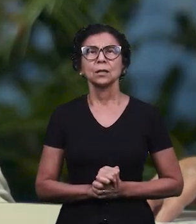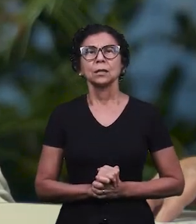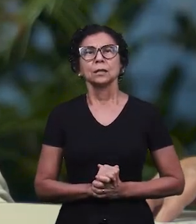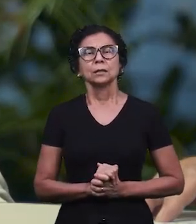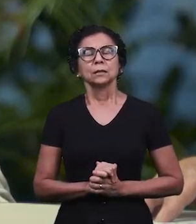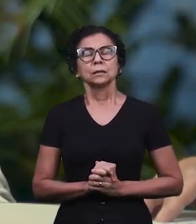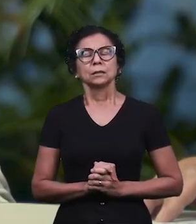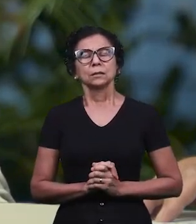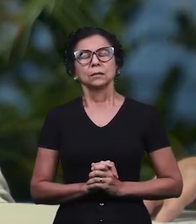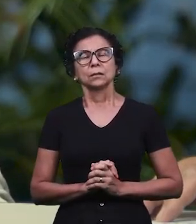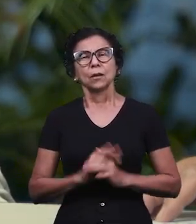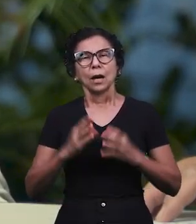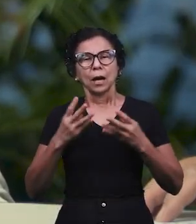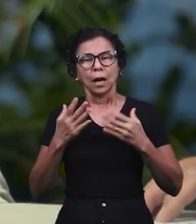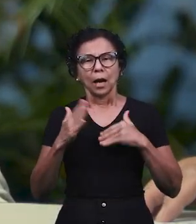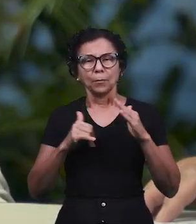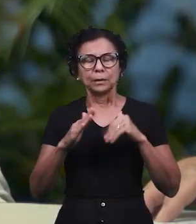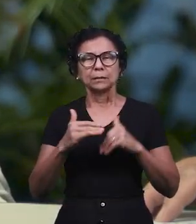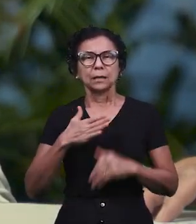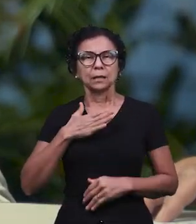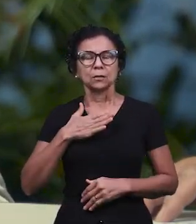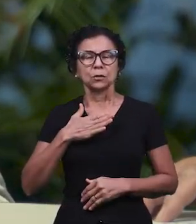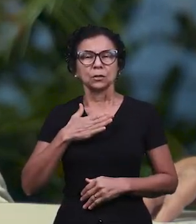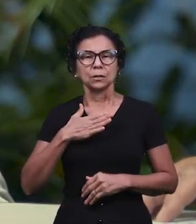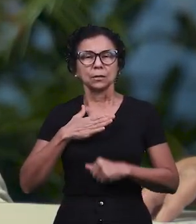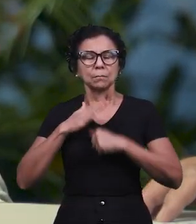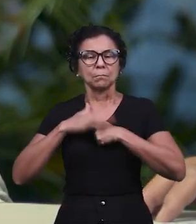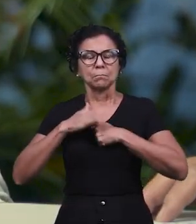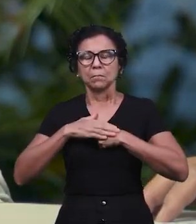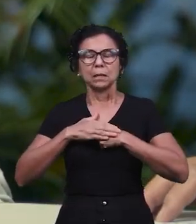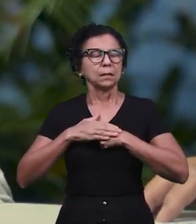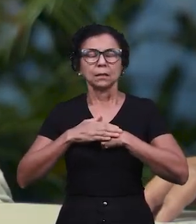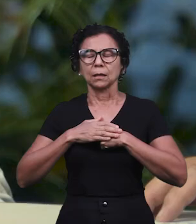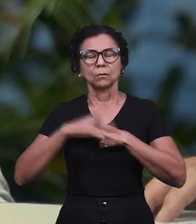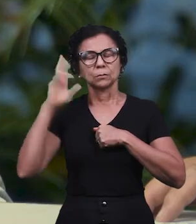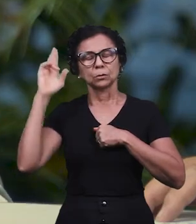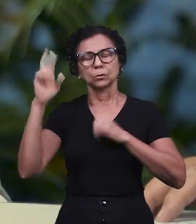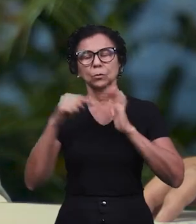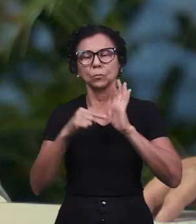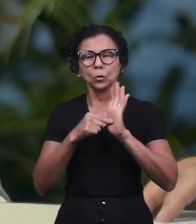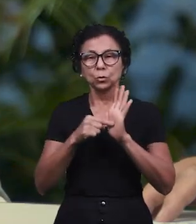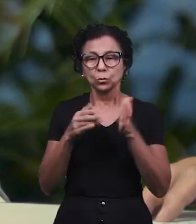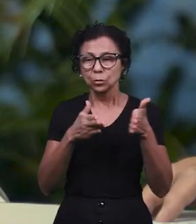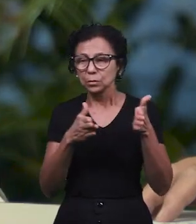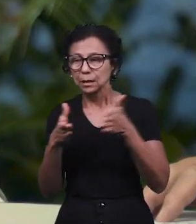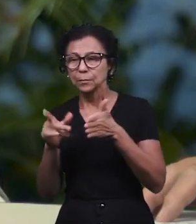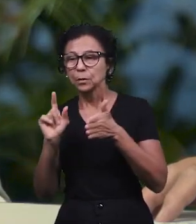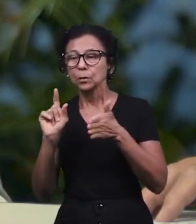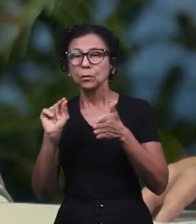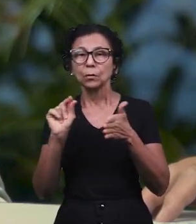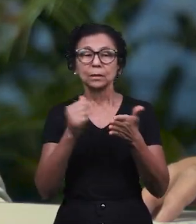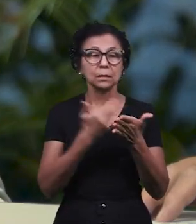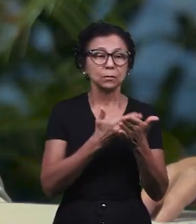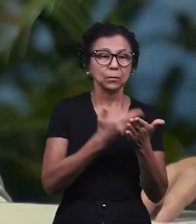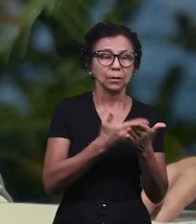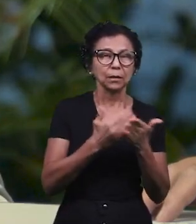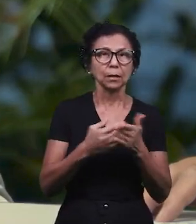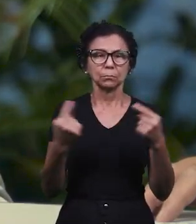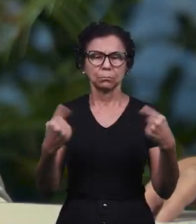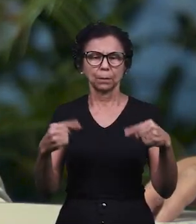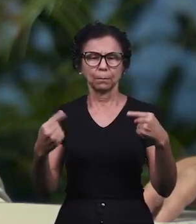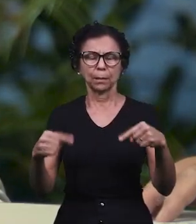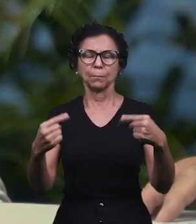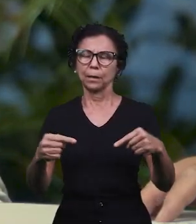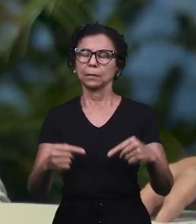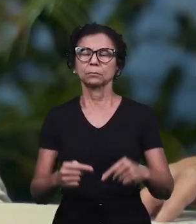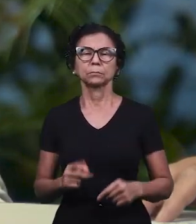O Senhor, Ele mostrou exatamente por onde caminhar, por onde trilhar, o que estudar, porque os desafios